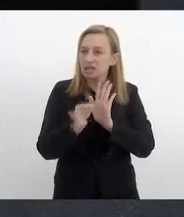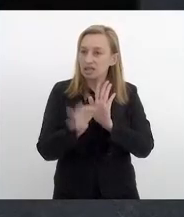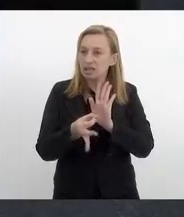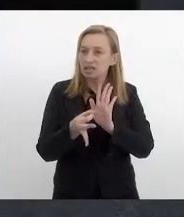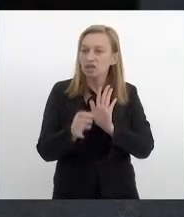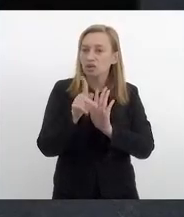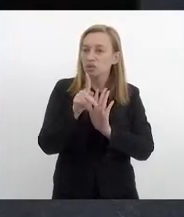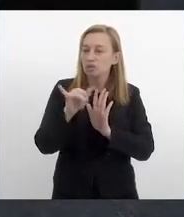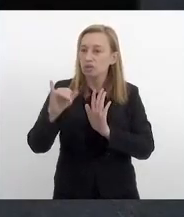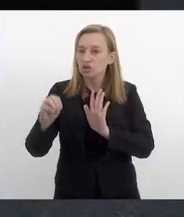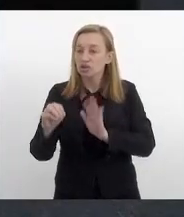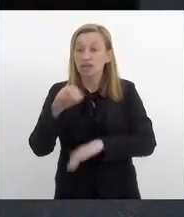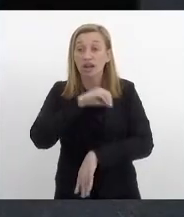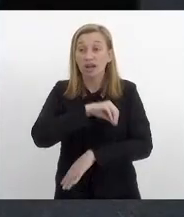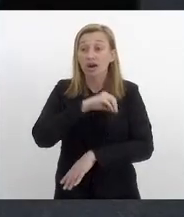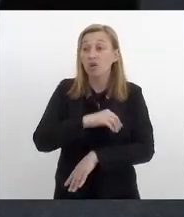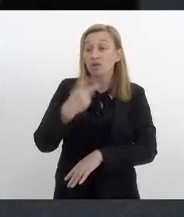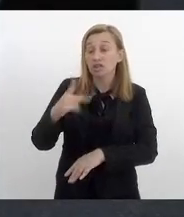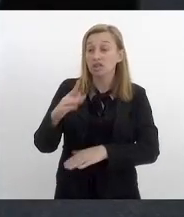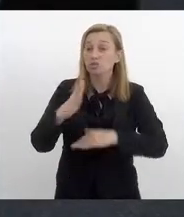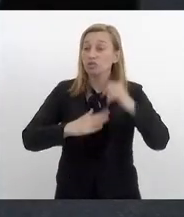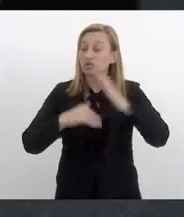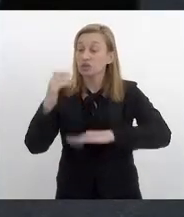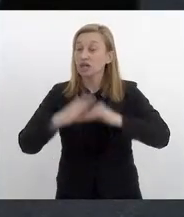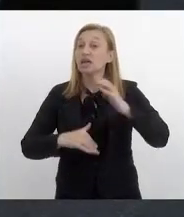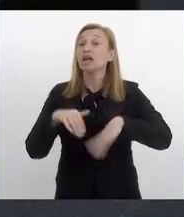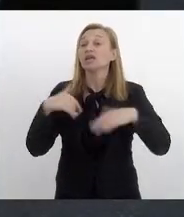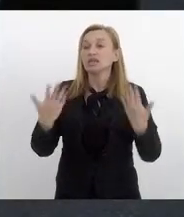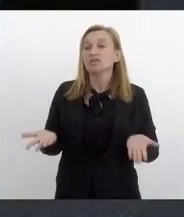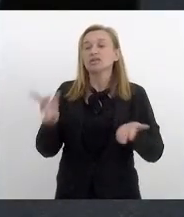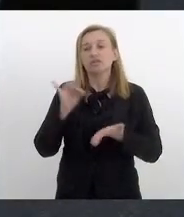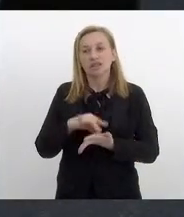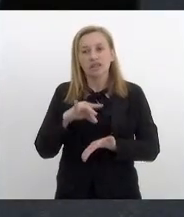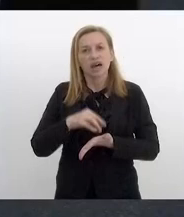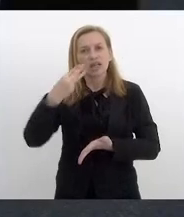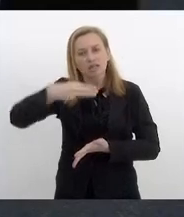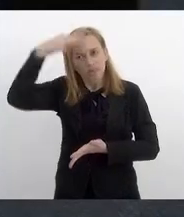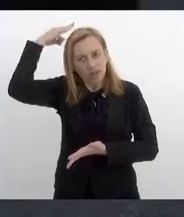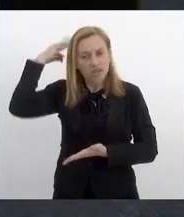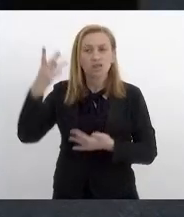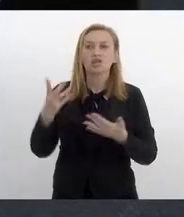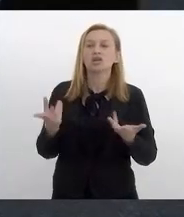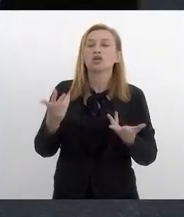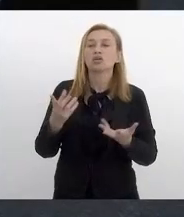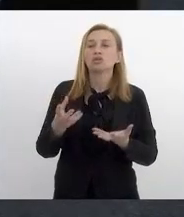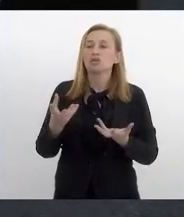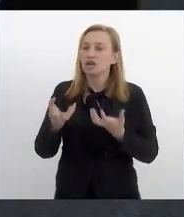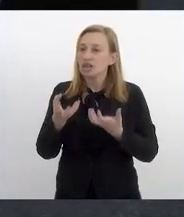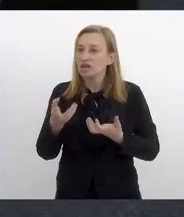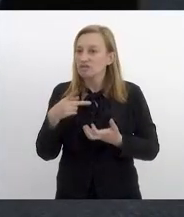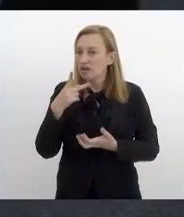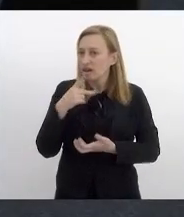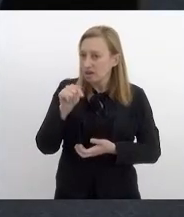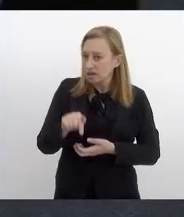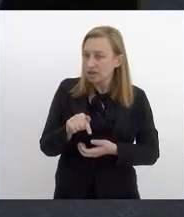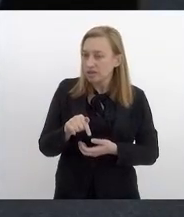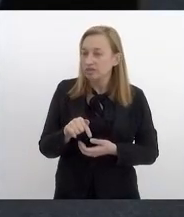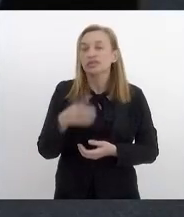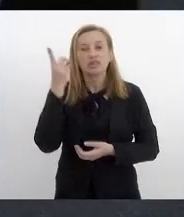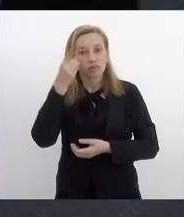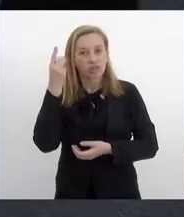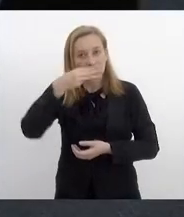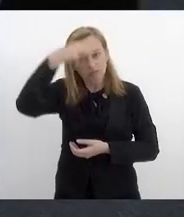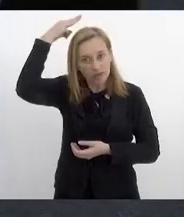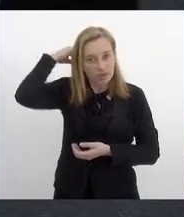desses profissionais. Então, na verdade, Márcio, a construção que eu estava desenhando aqui, viu, deputado